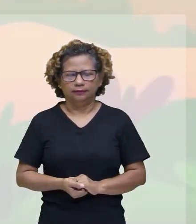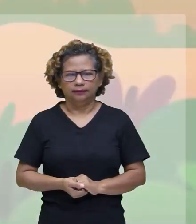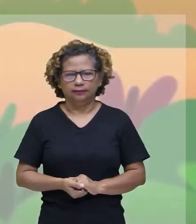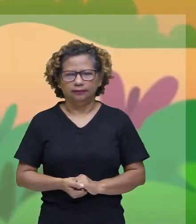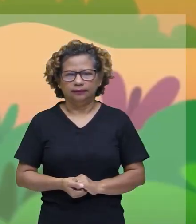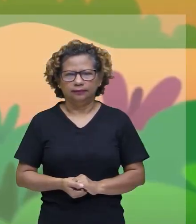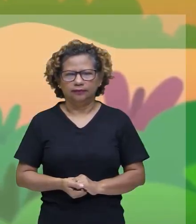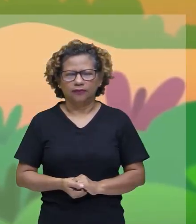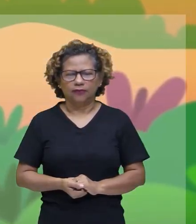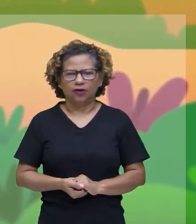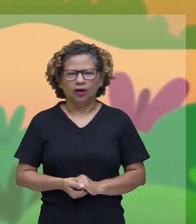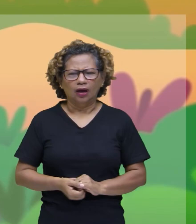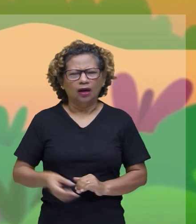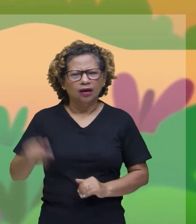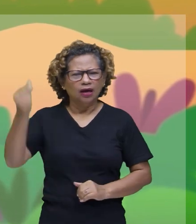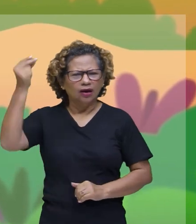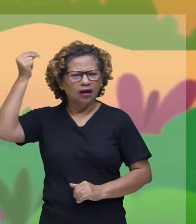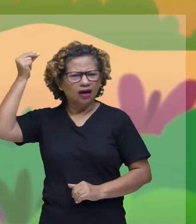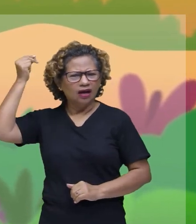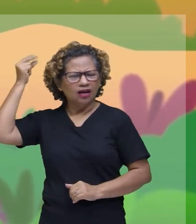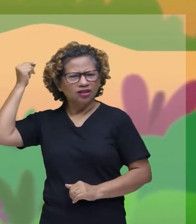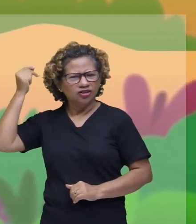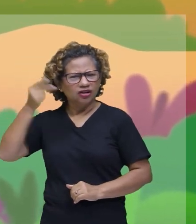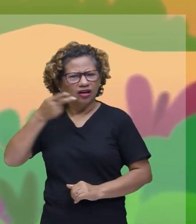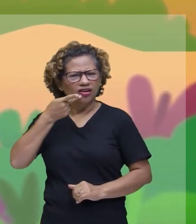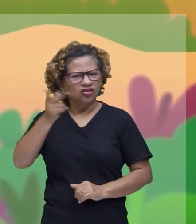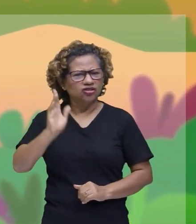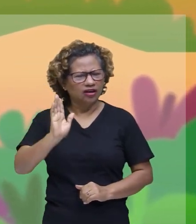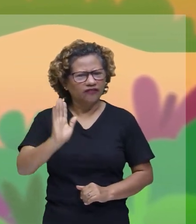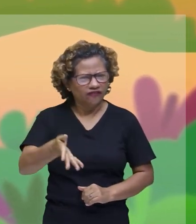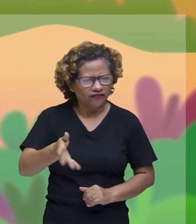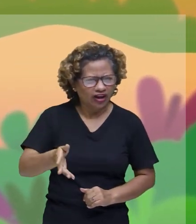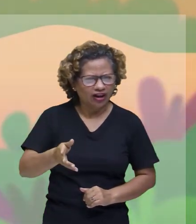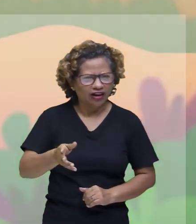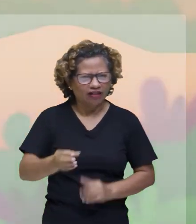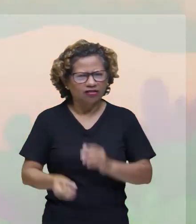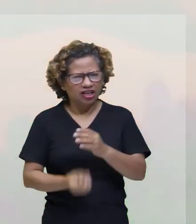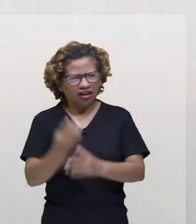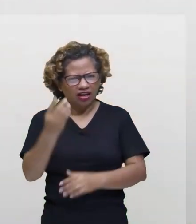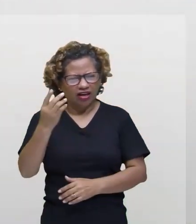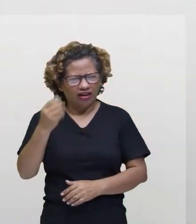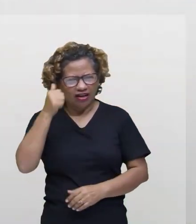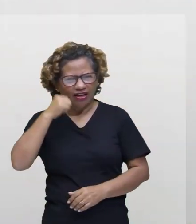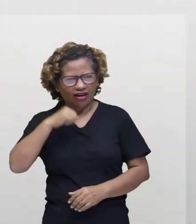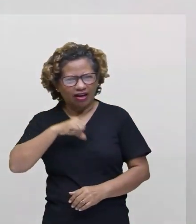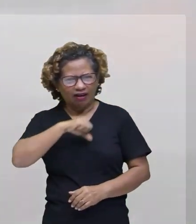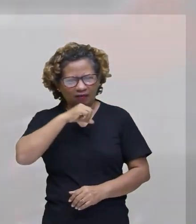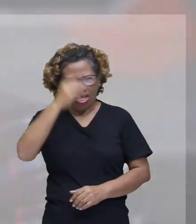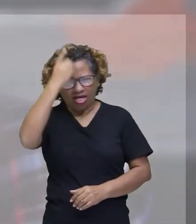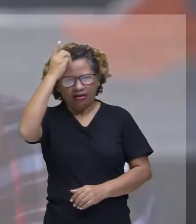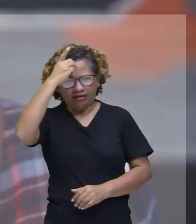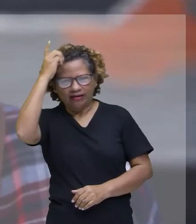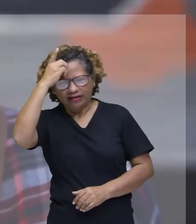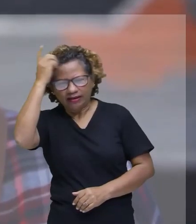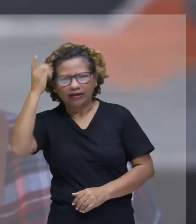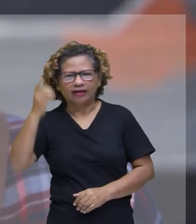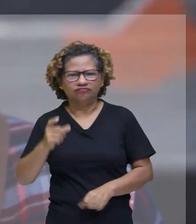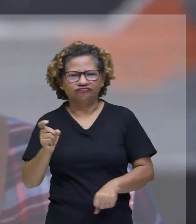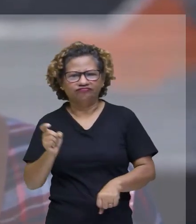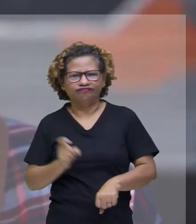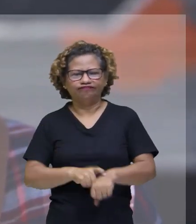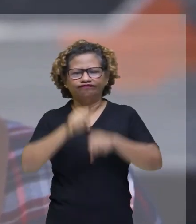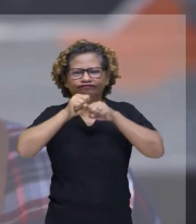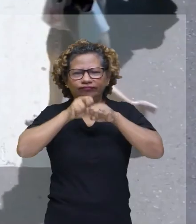Os antigos já diziam que a necessidade é a mãe da invenção. Em tempos de pandemia, esta é